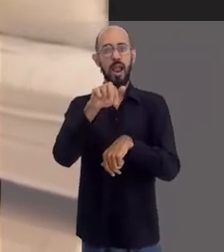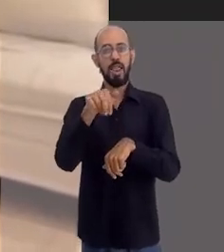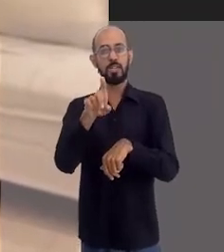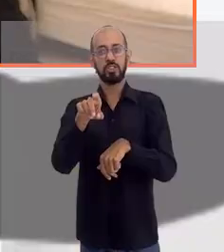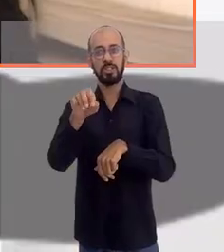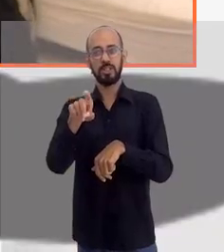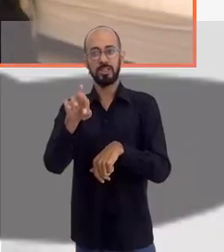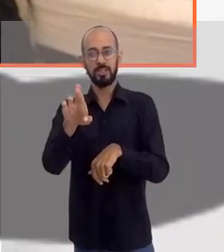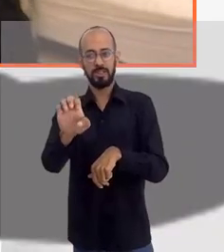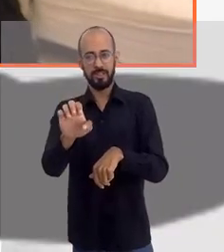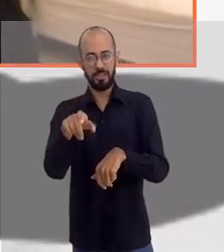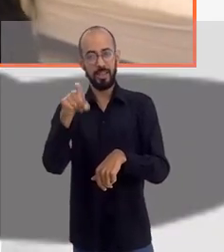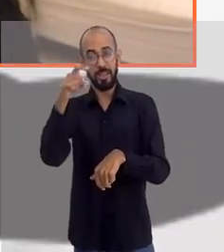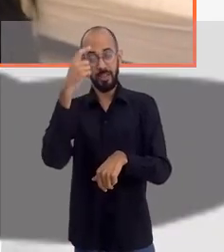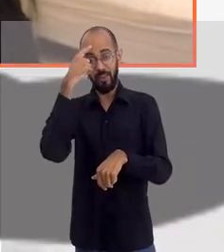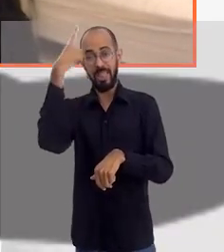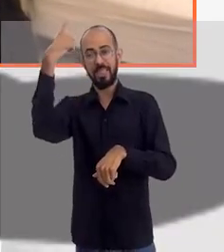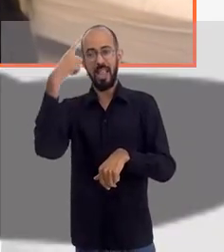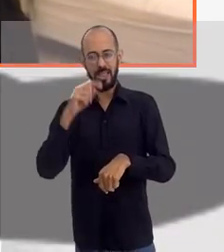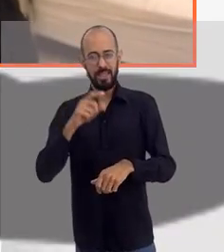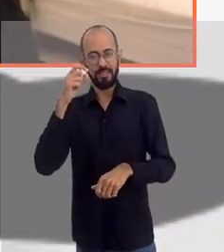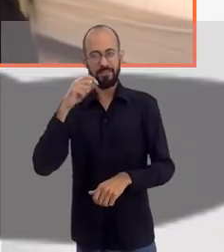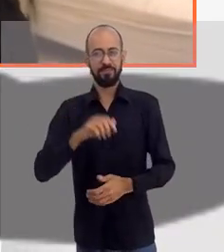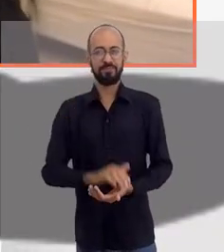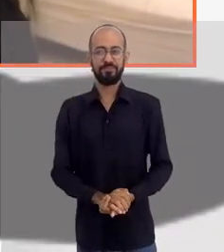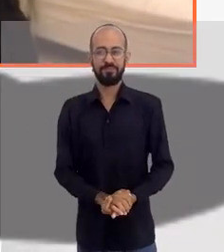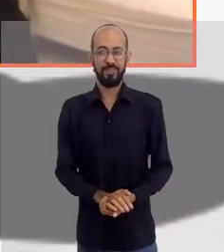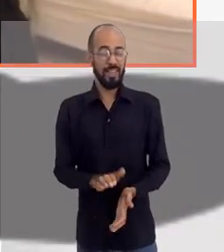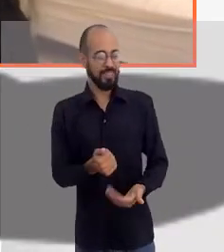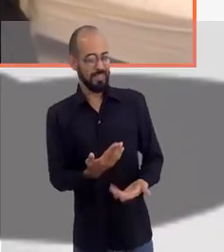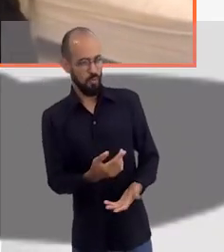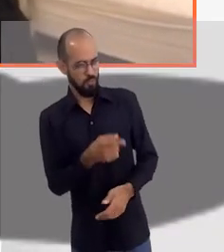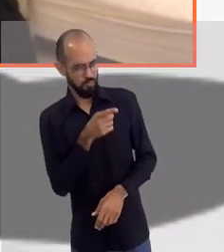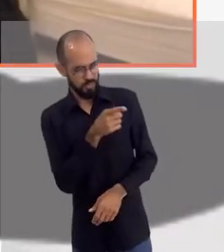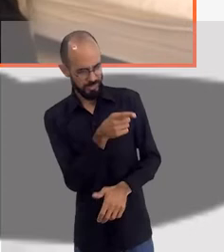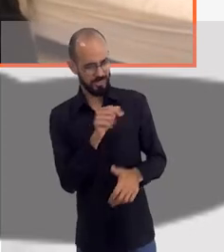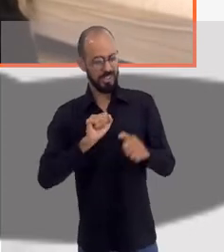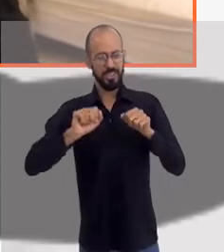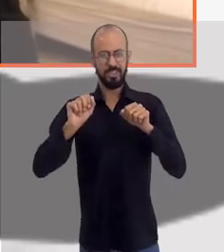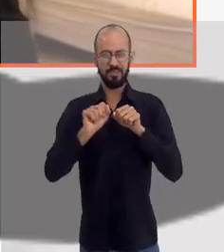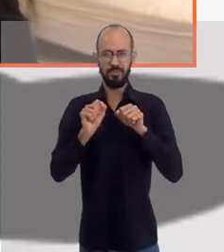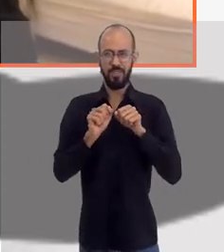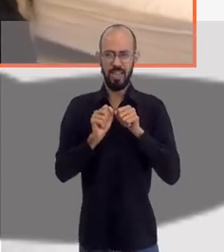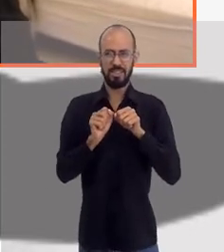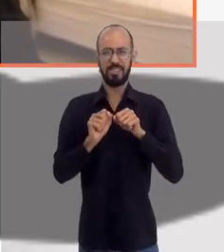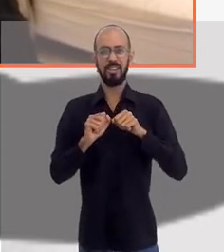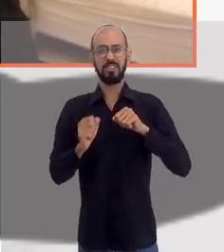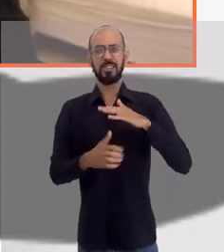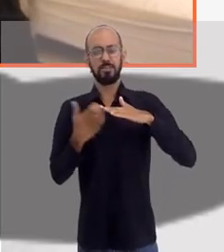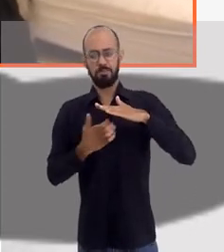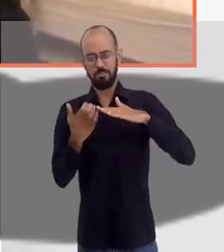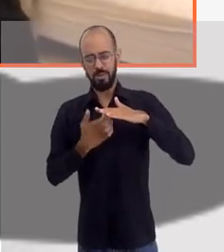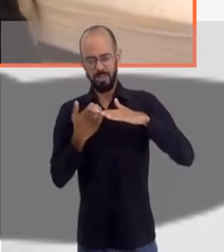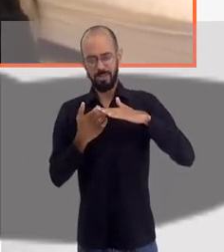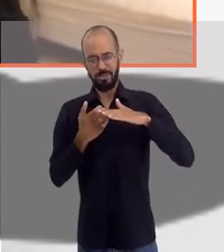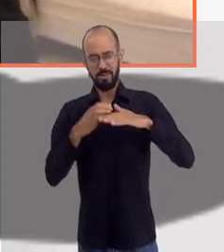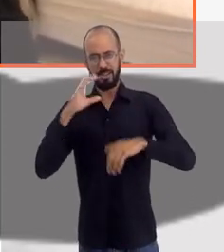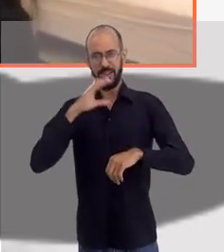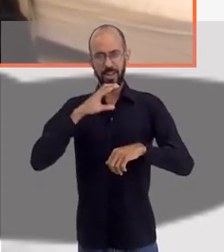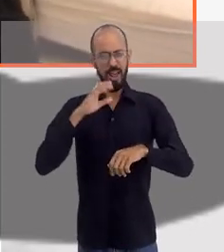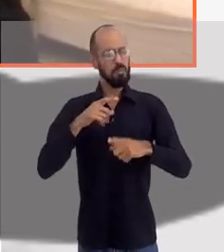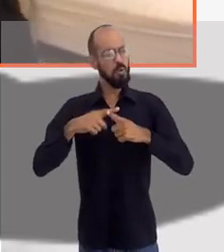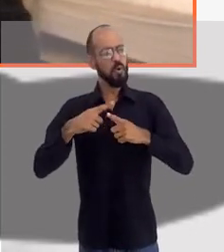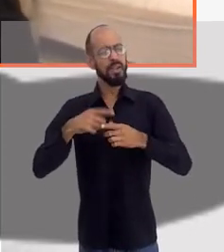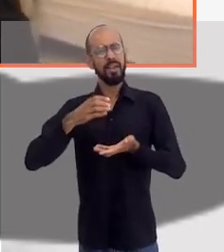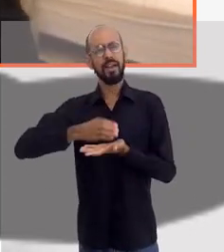dessa ideia Olá você que trabalha nessa aceleradora de Startup conta para gente por que que a